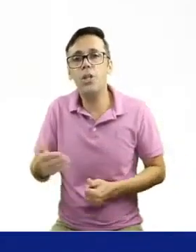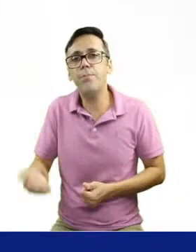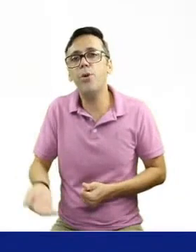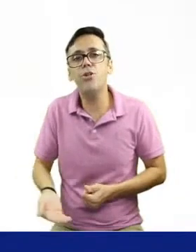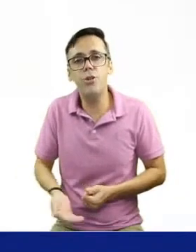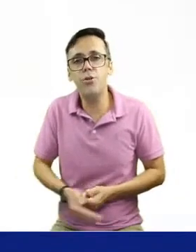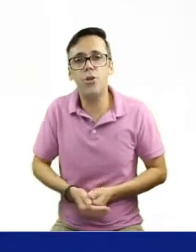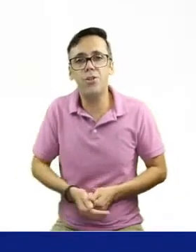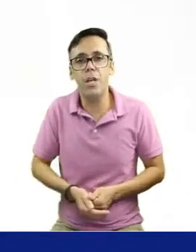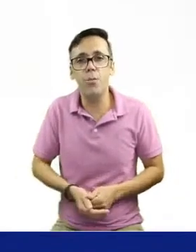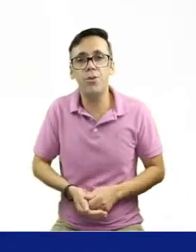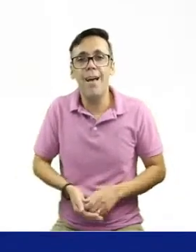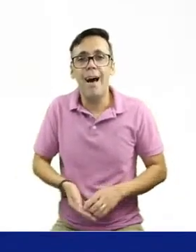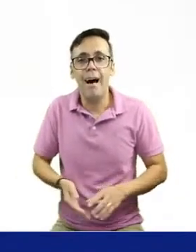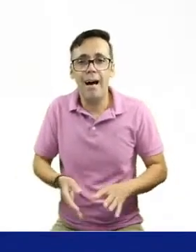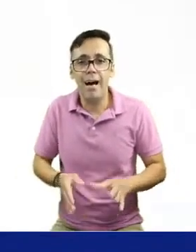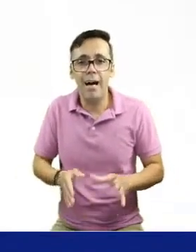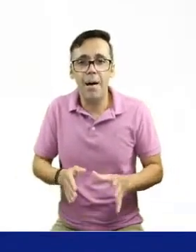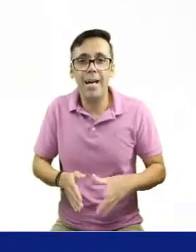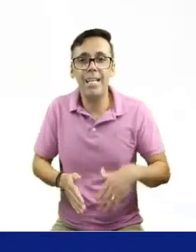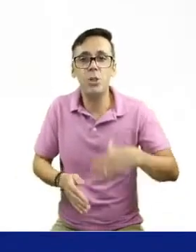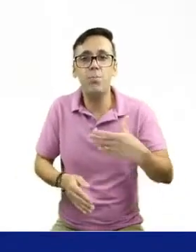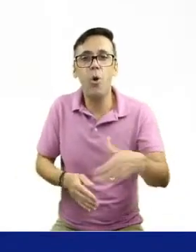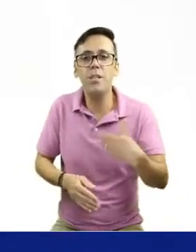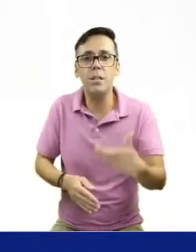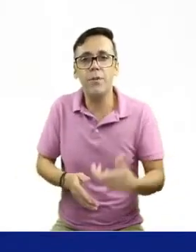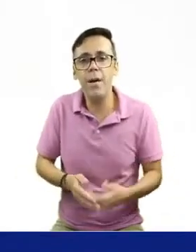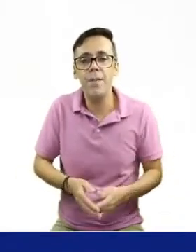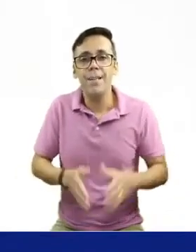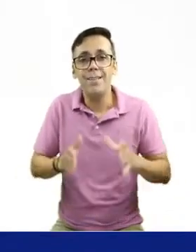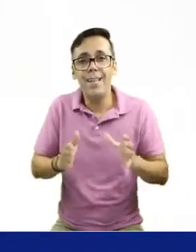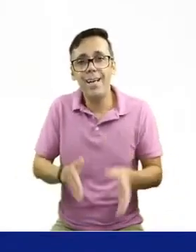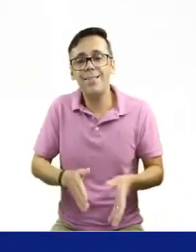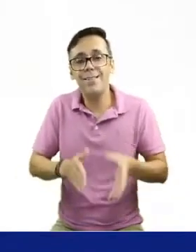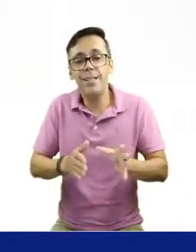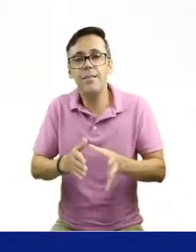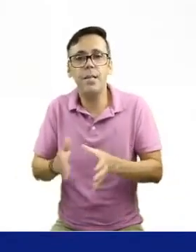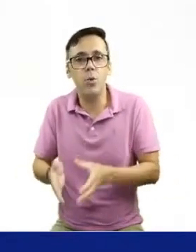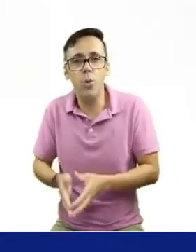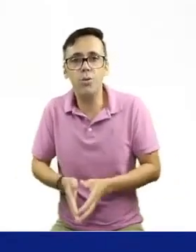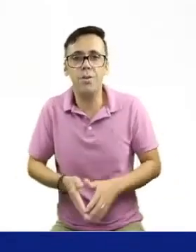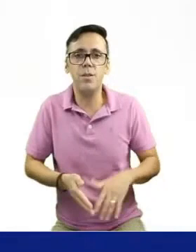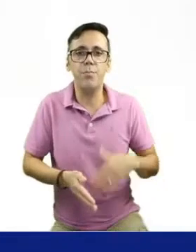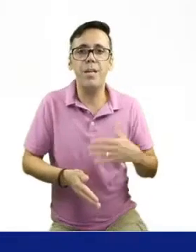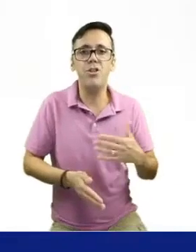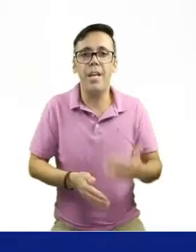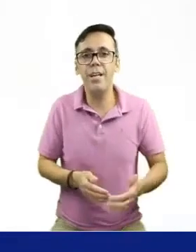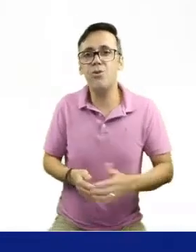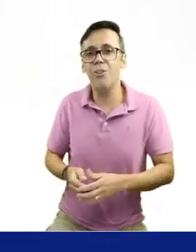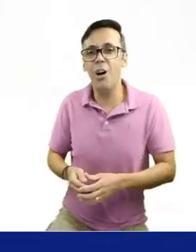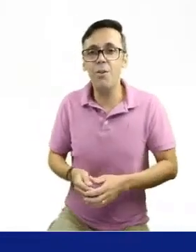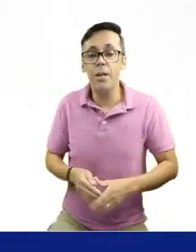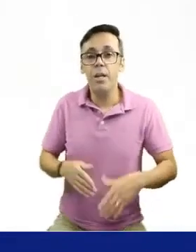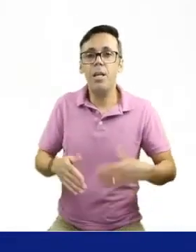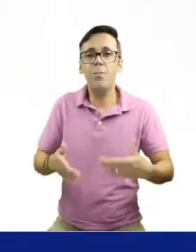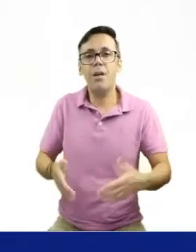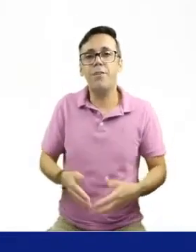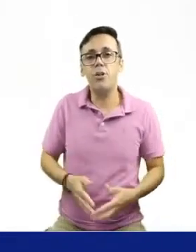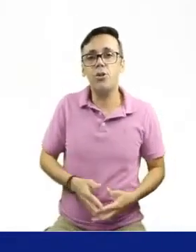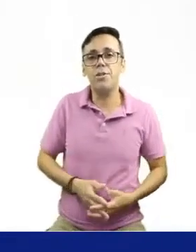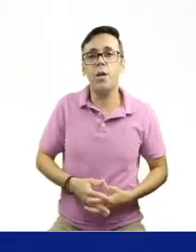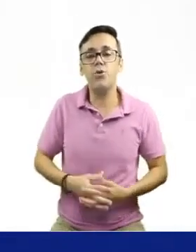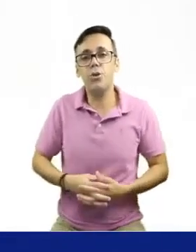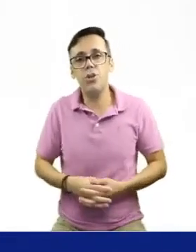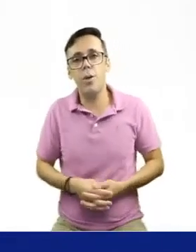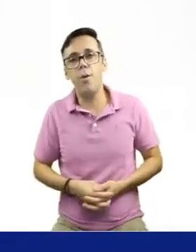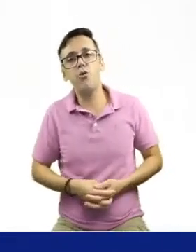outra logo depois disso nós temos a resposta né 10 desses recursos são pertinentes ou não E